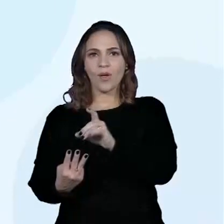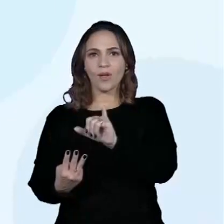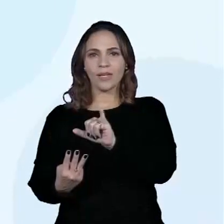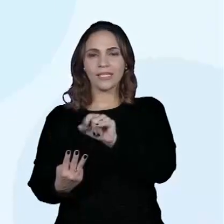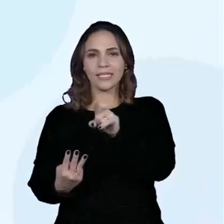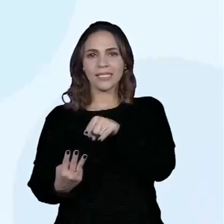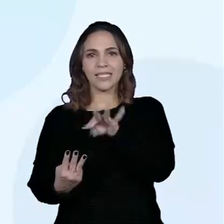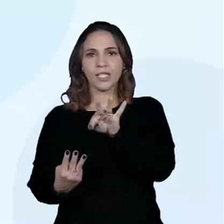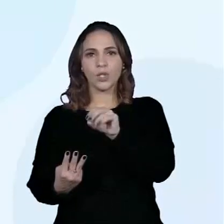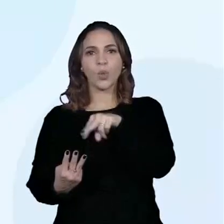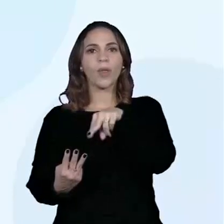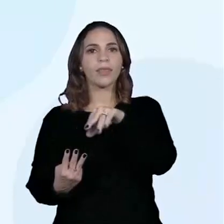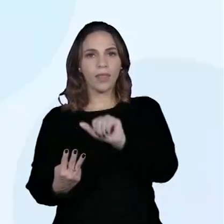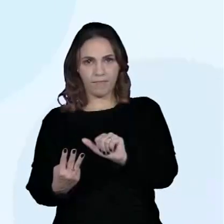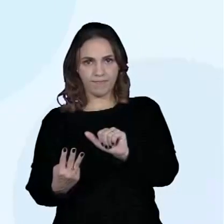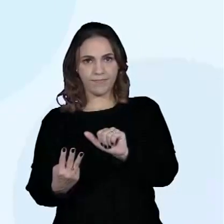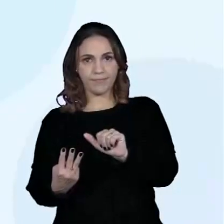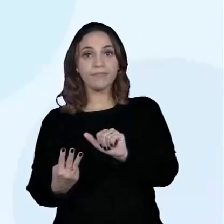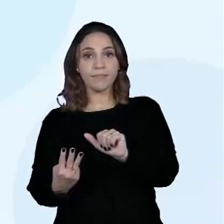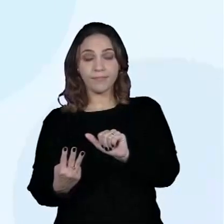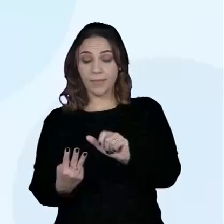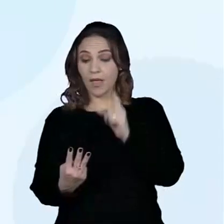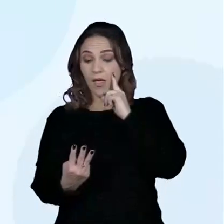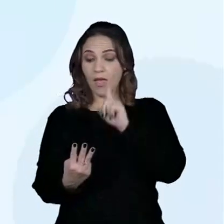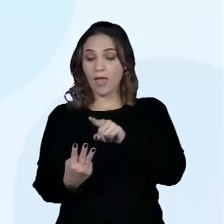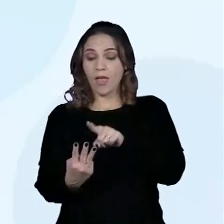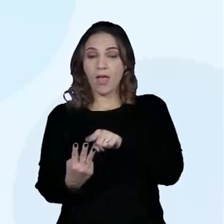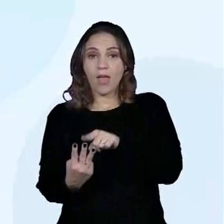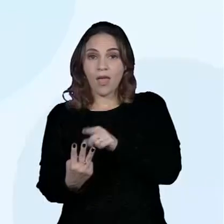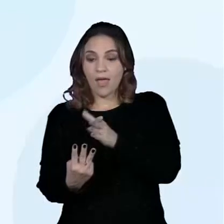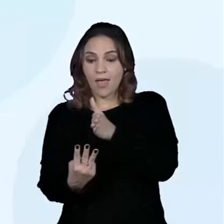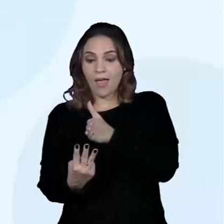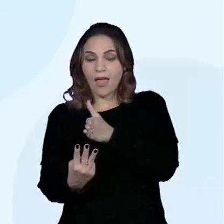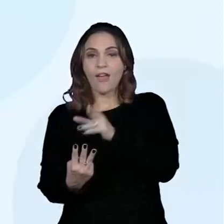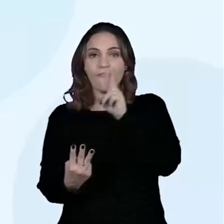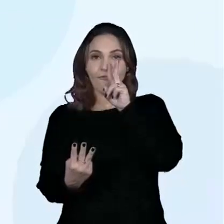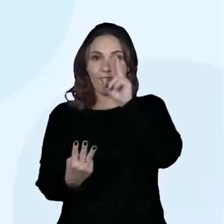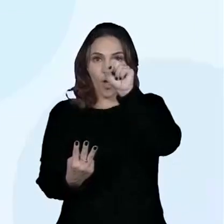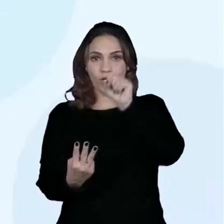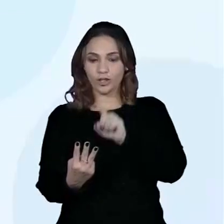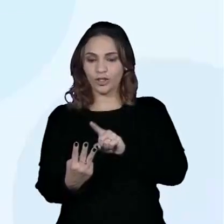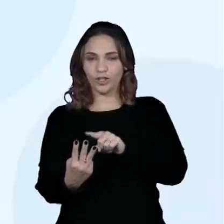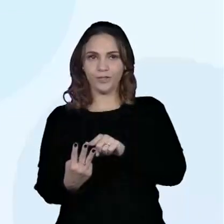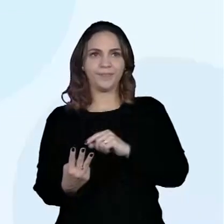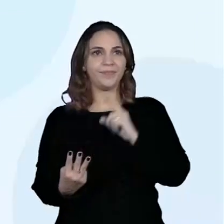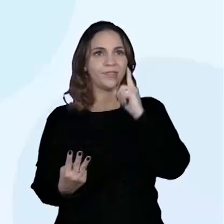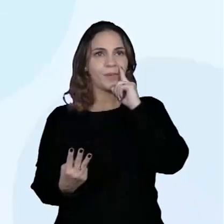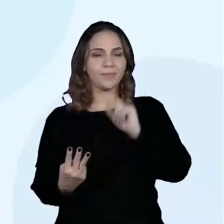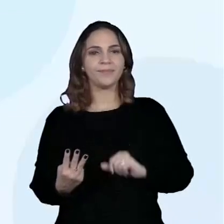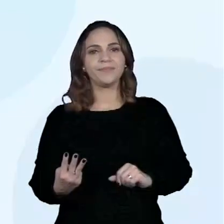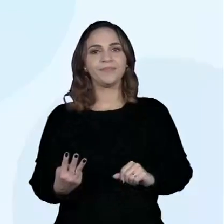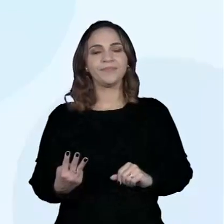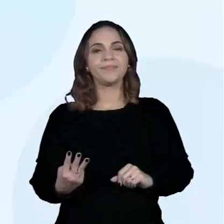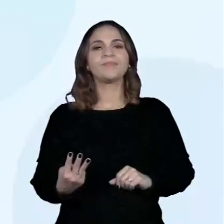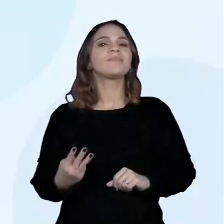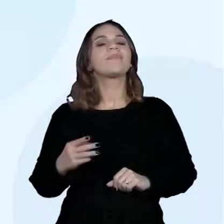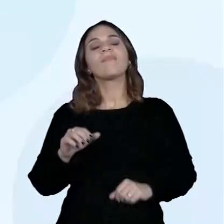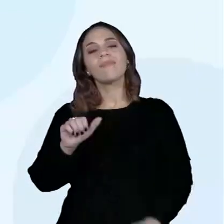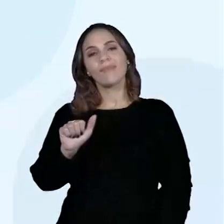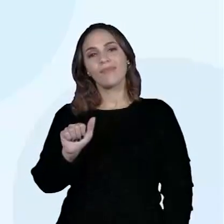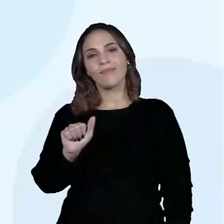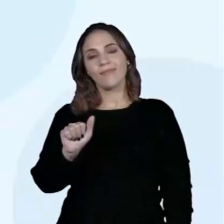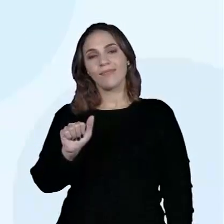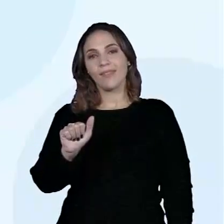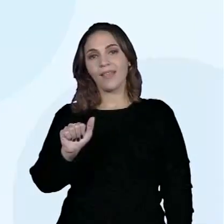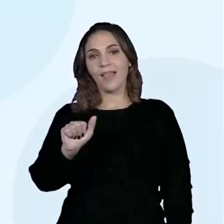onde a penúltima sílaba é a mais forte. árduo, porque aí separaria o do o.